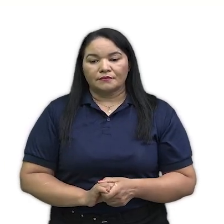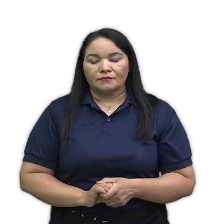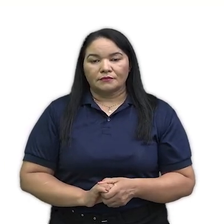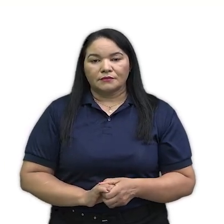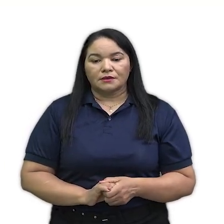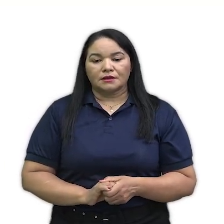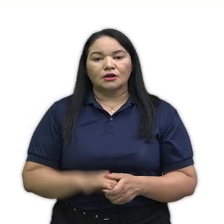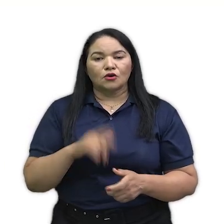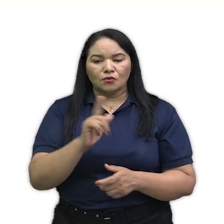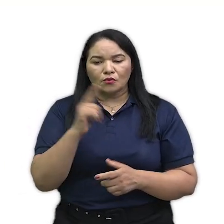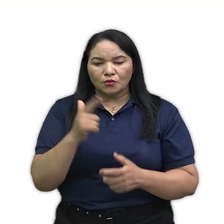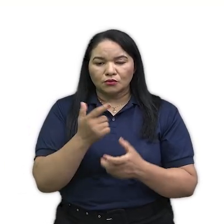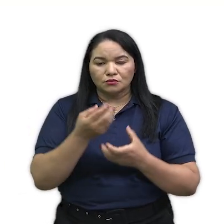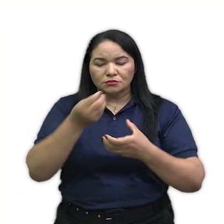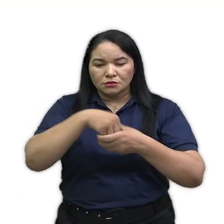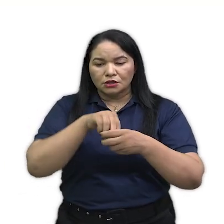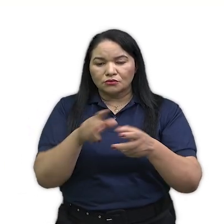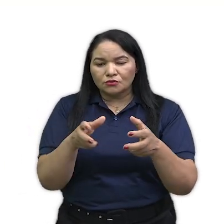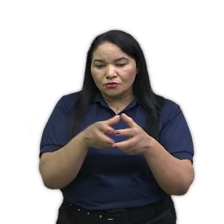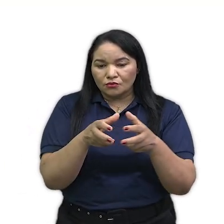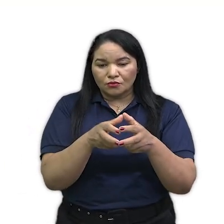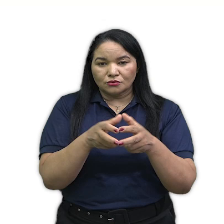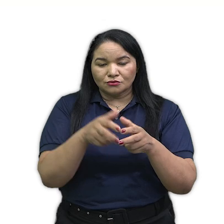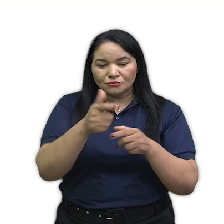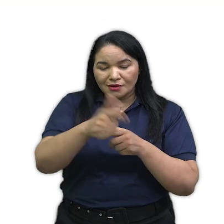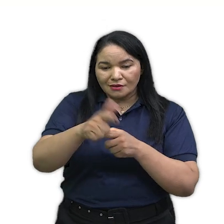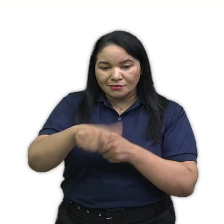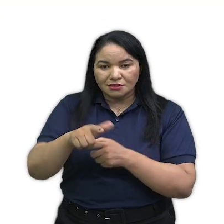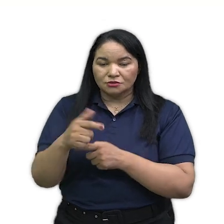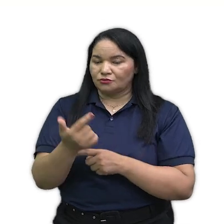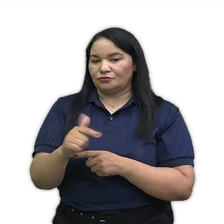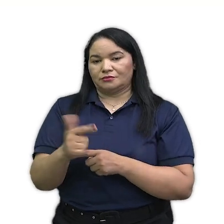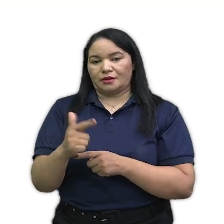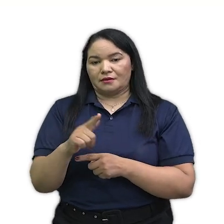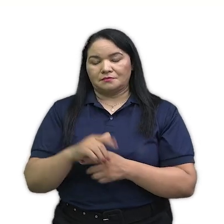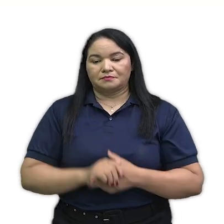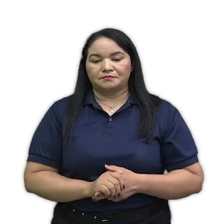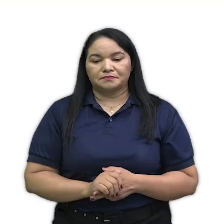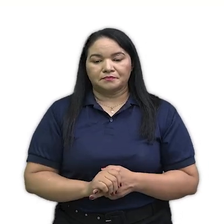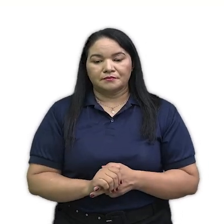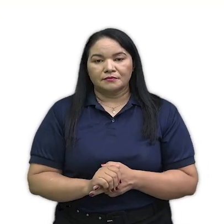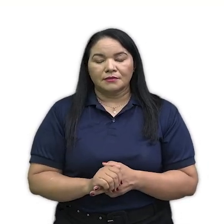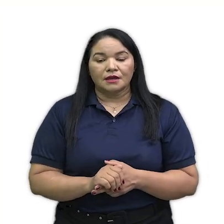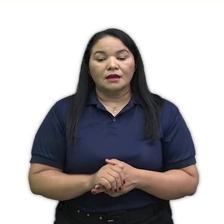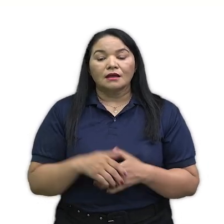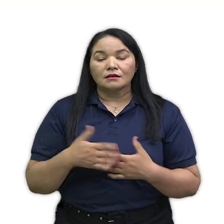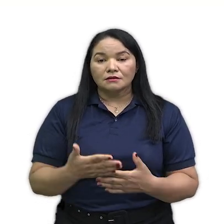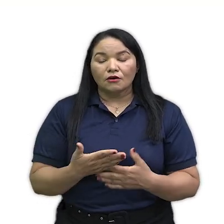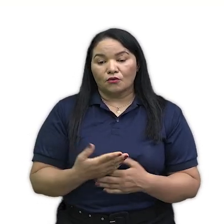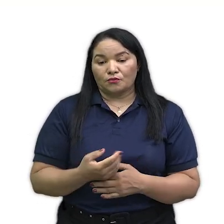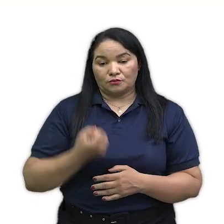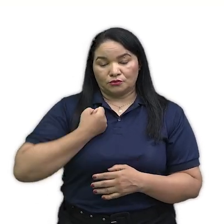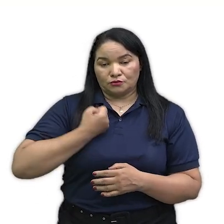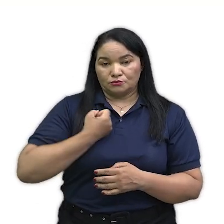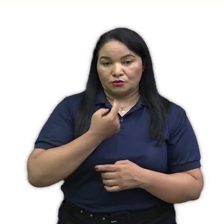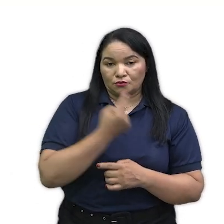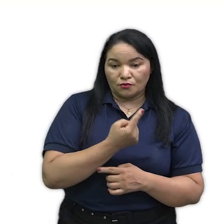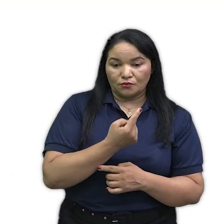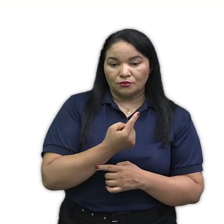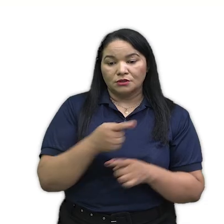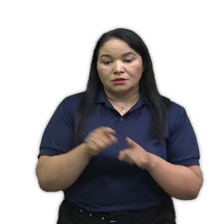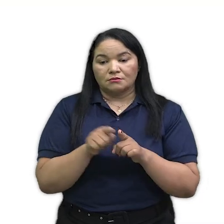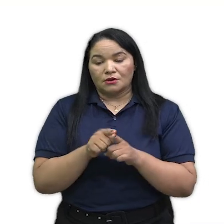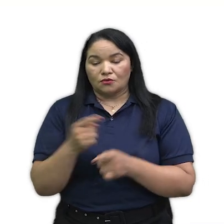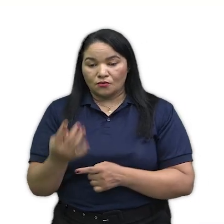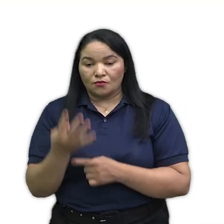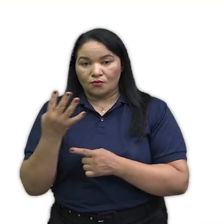mais nenhum número dentro do conjunto que se repita. Como o número 1 e o número 4,